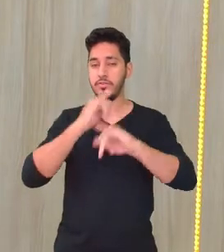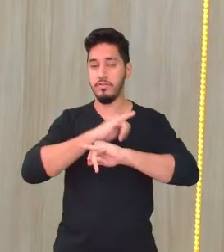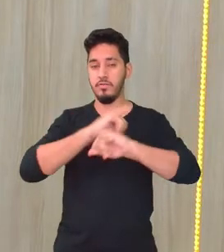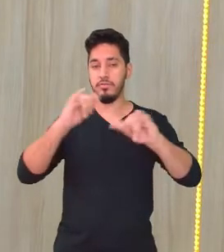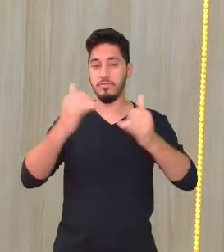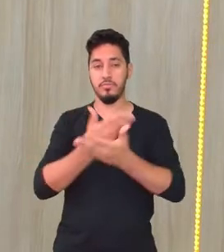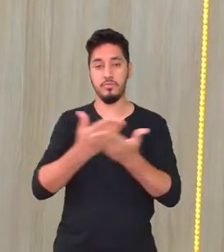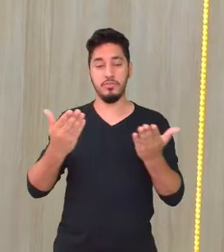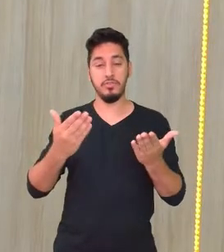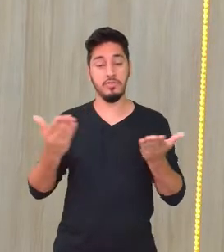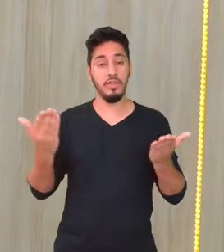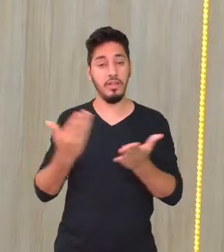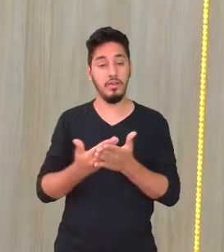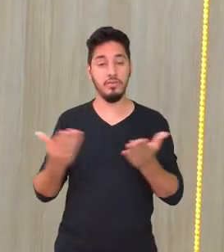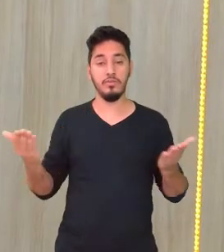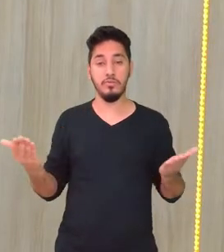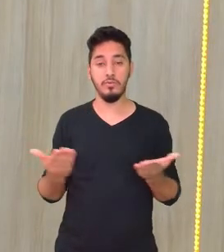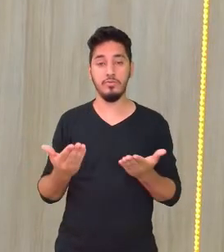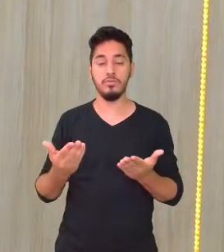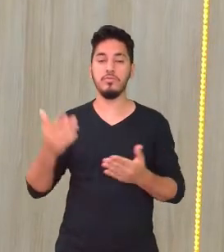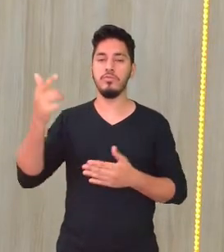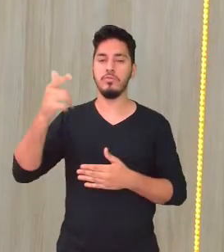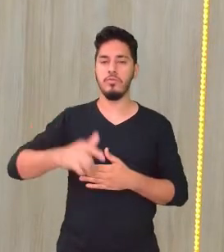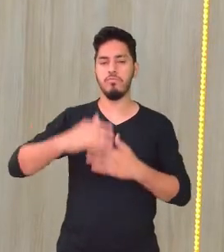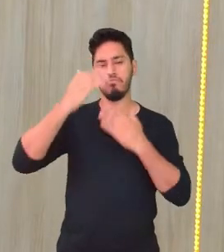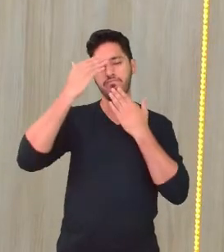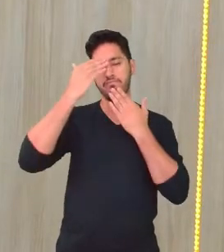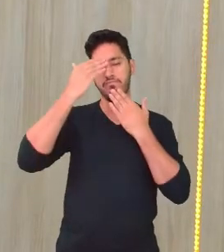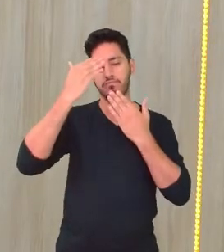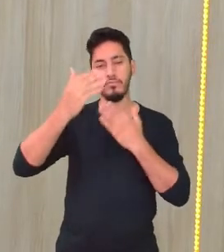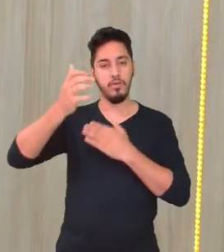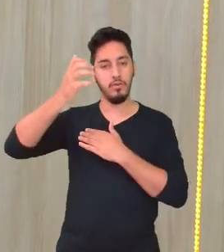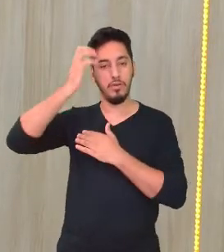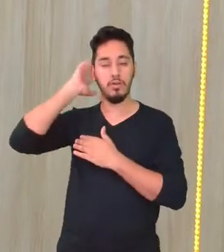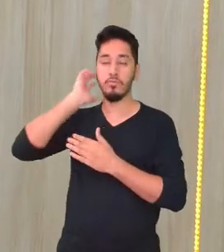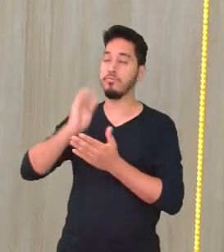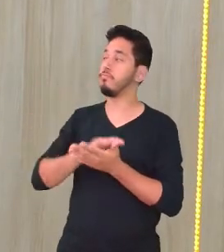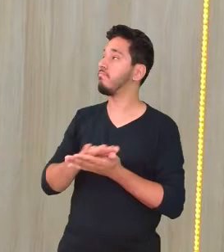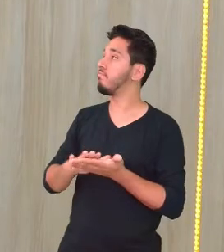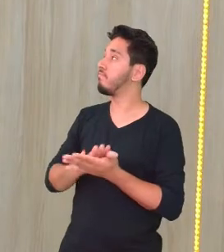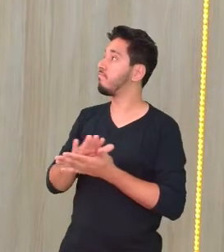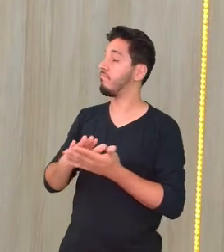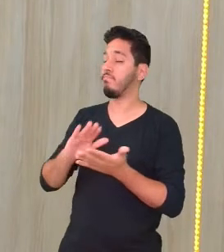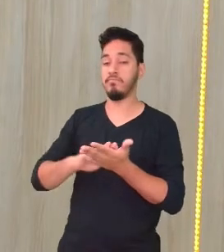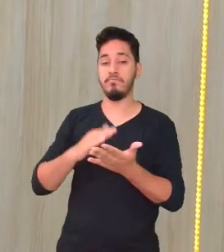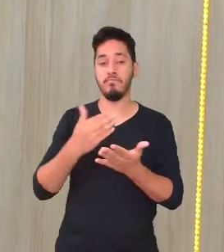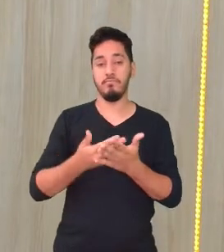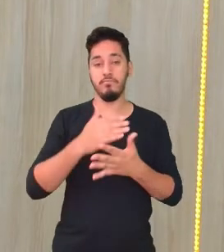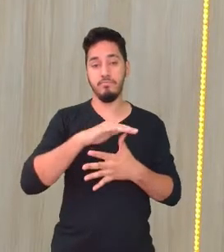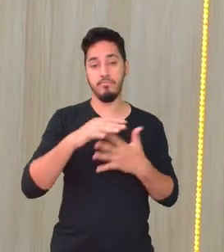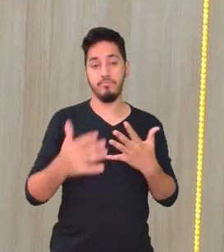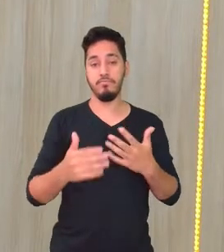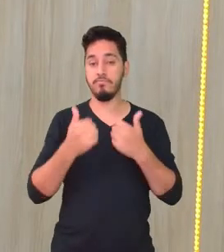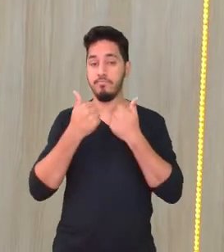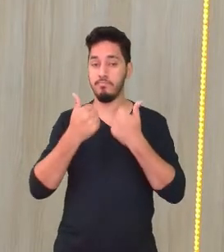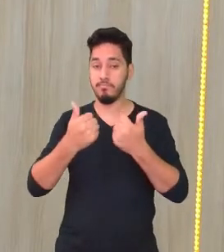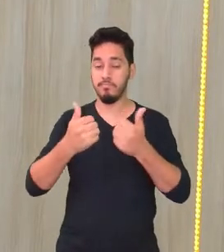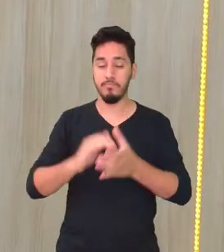nossa aula de hoje. Mais uma vez agradecer ao Everton, que está aqui no nosso cantinho. Valeu,